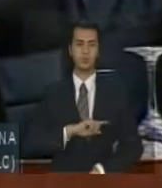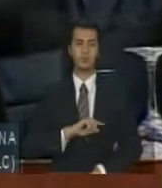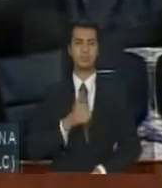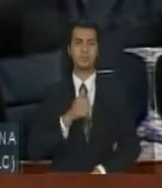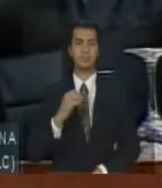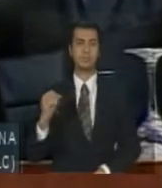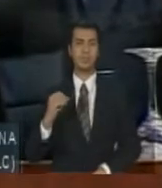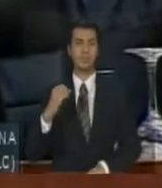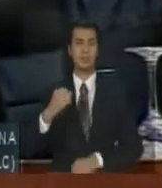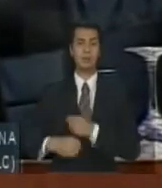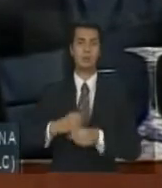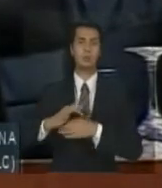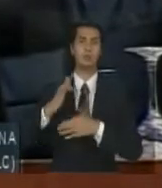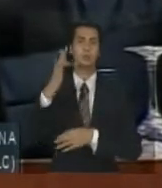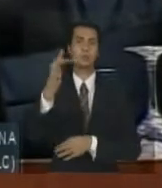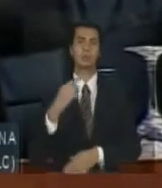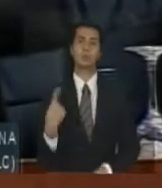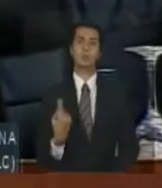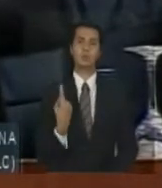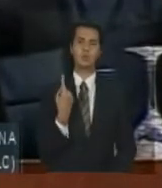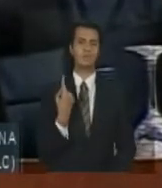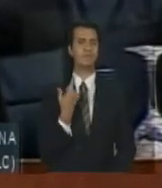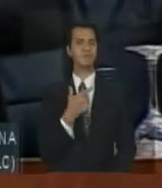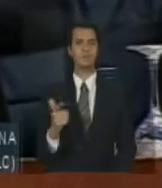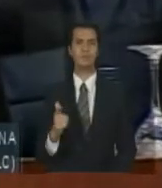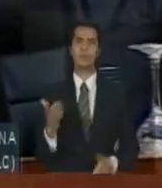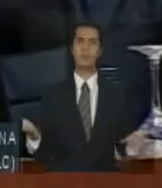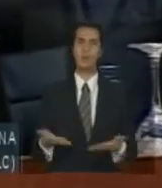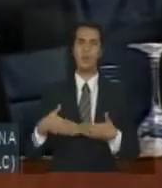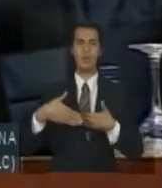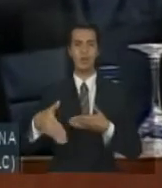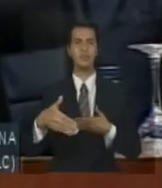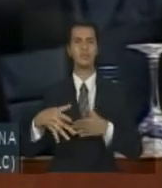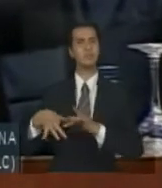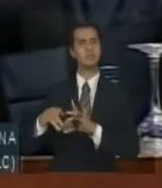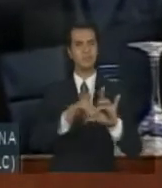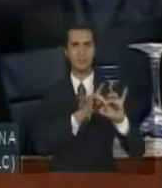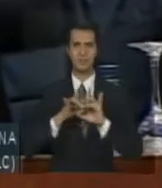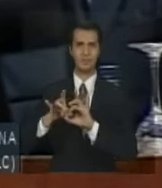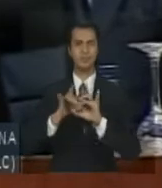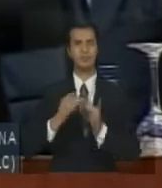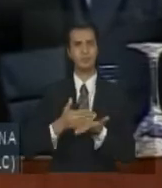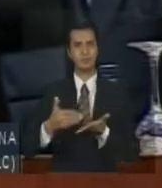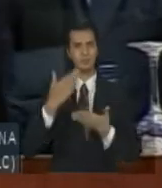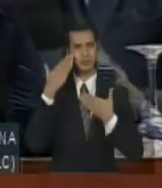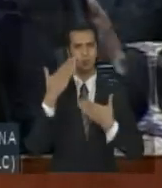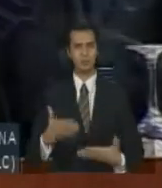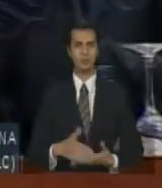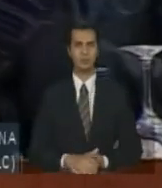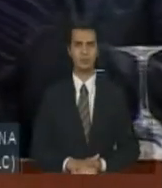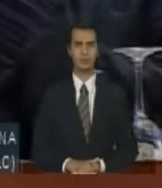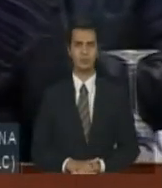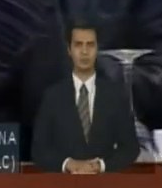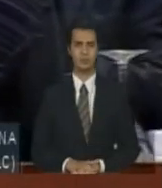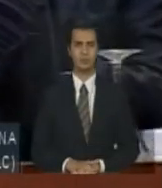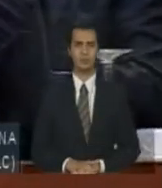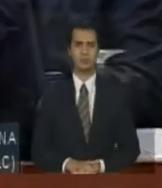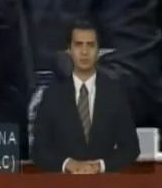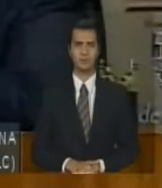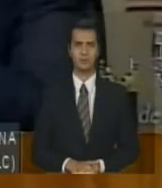solidão. Teremos outros 100 anos de integração. Muito obrigado.